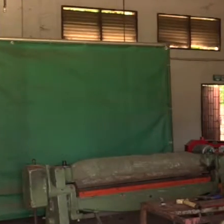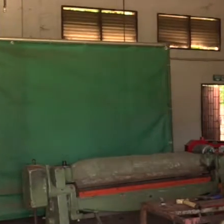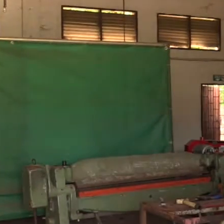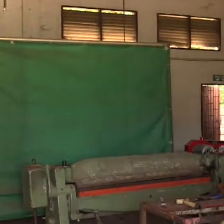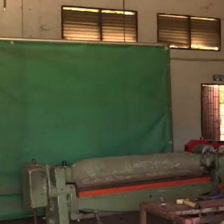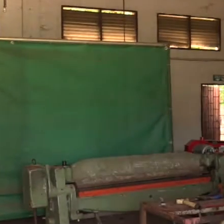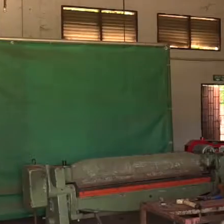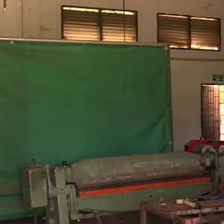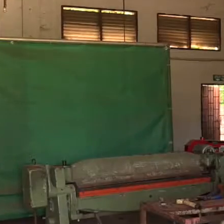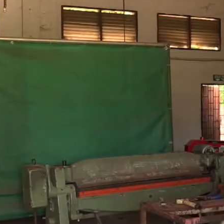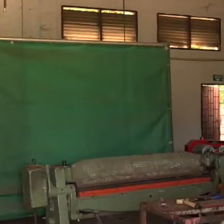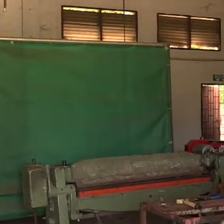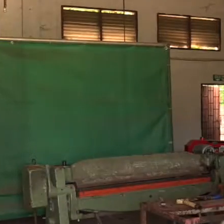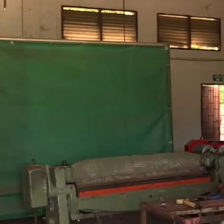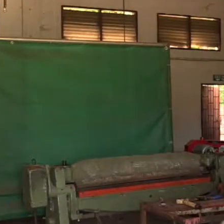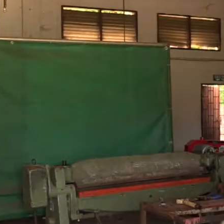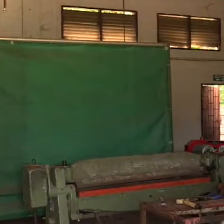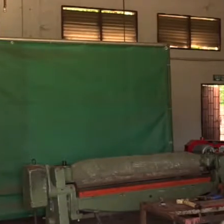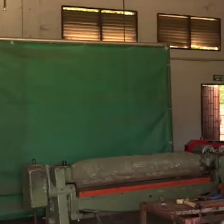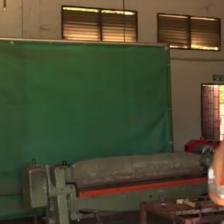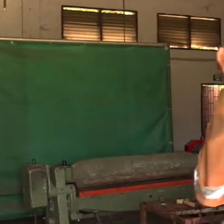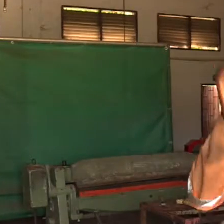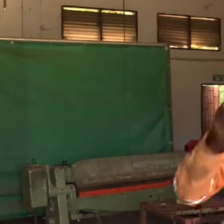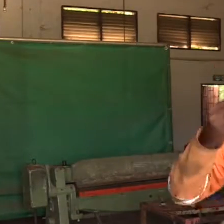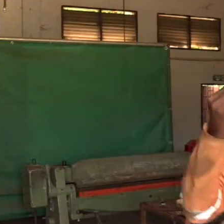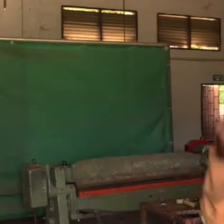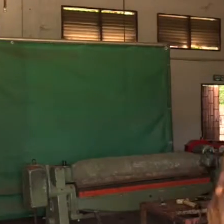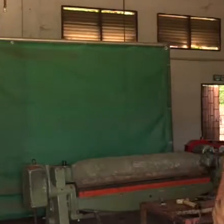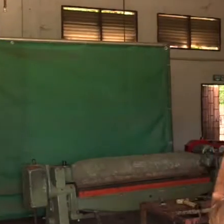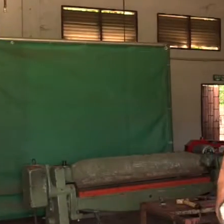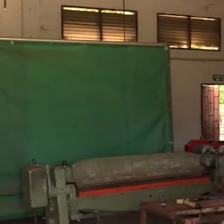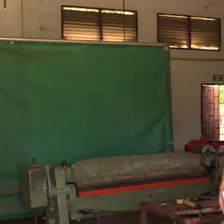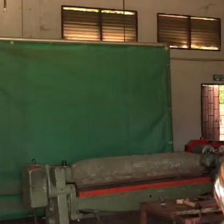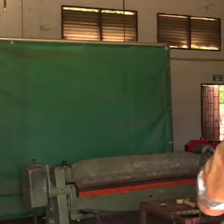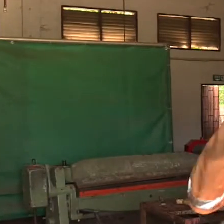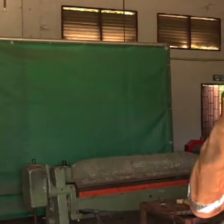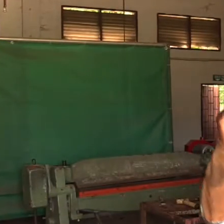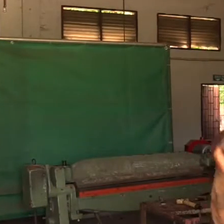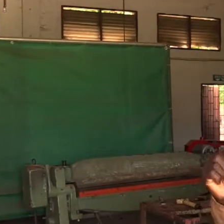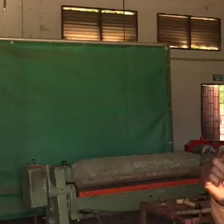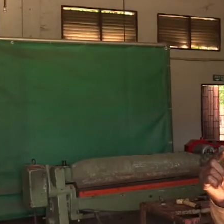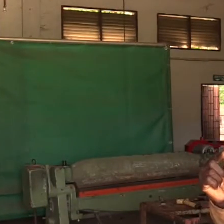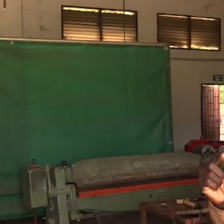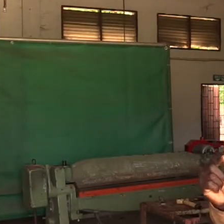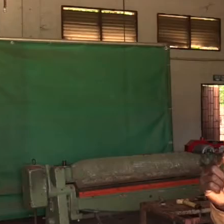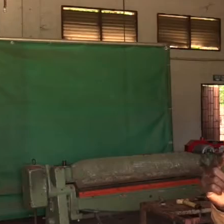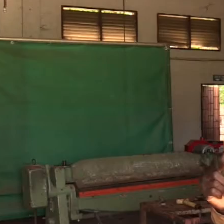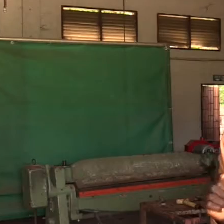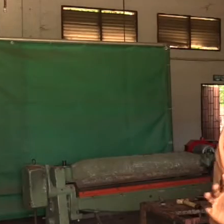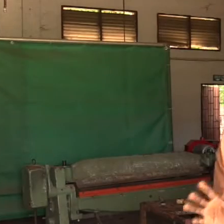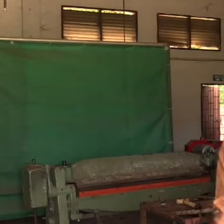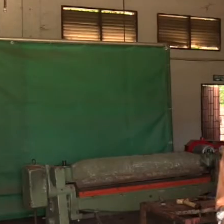E eu comecei, em algum momento, a ensinar algumas pessoas. E o professor viu e ficou admirado.